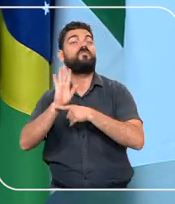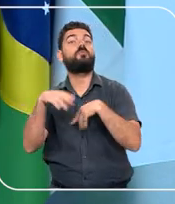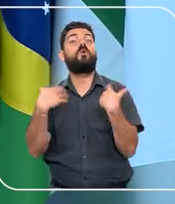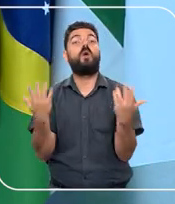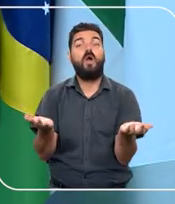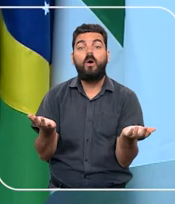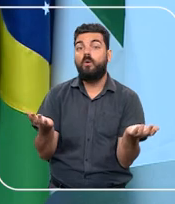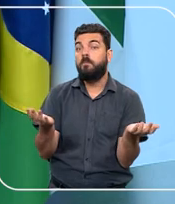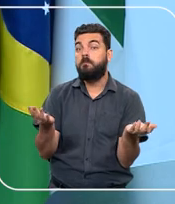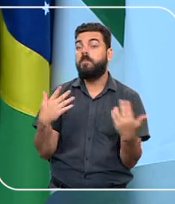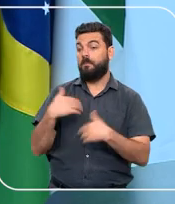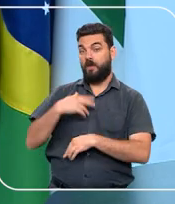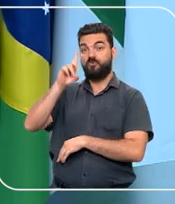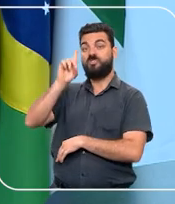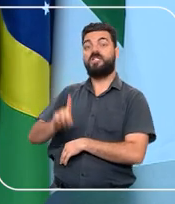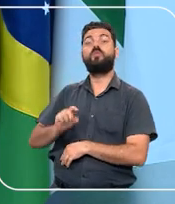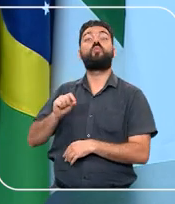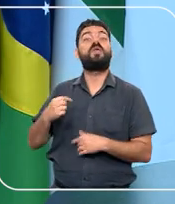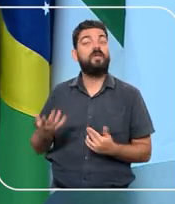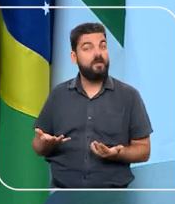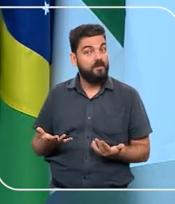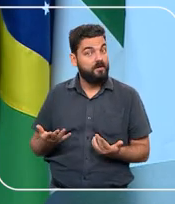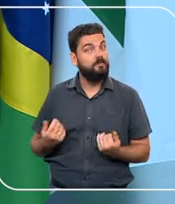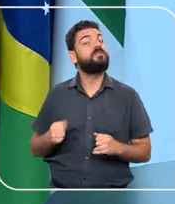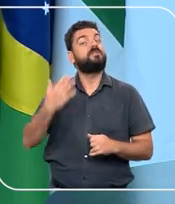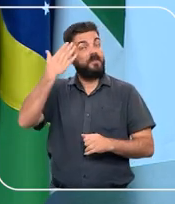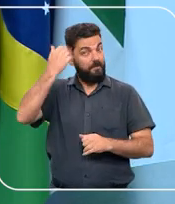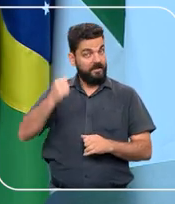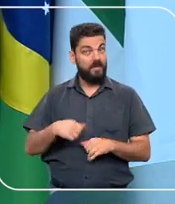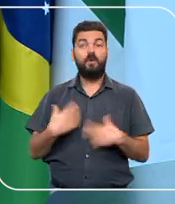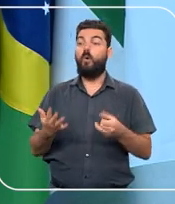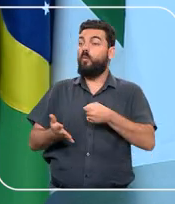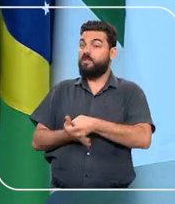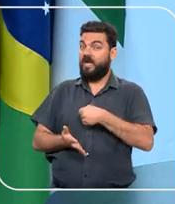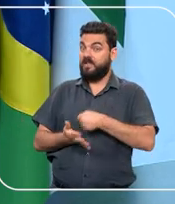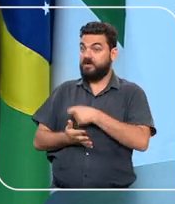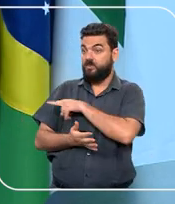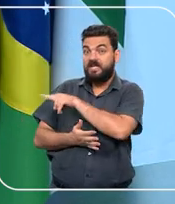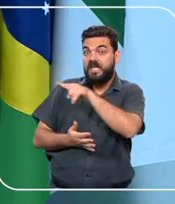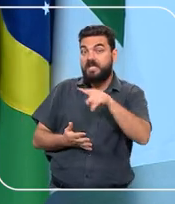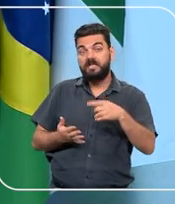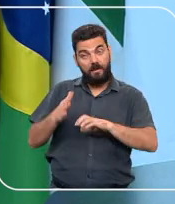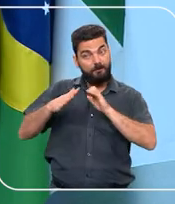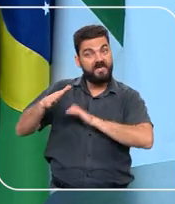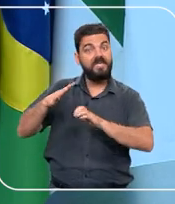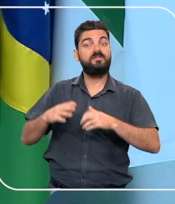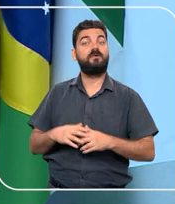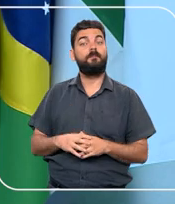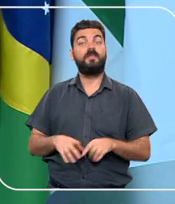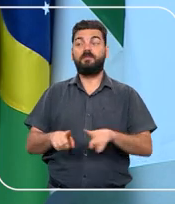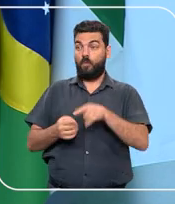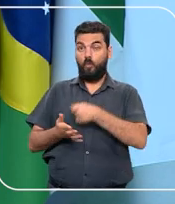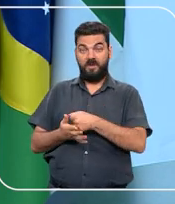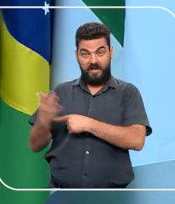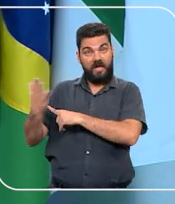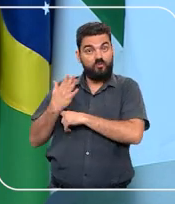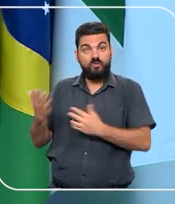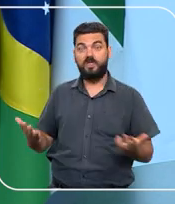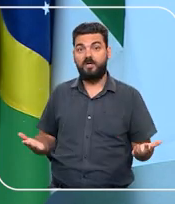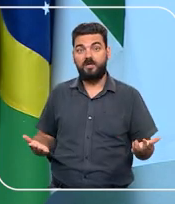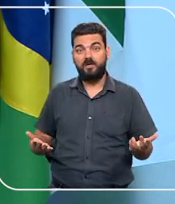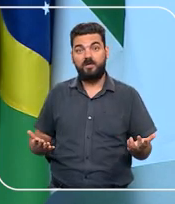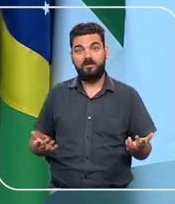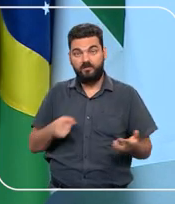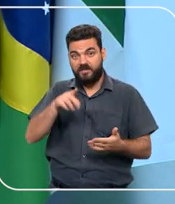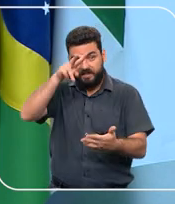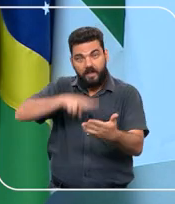eh oferecidos quais são os direitos do consumidor né os deveres da operadora e que ele também exiga que essa